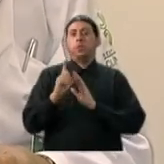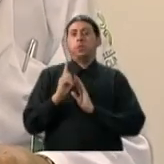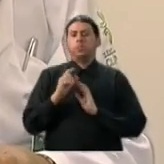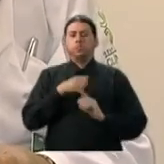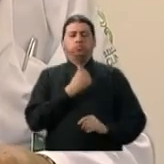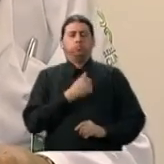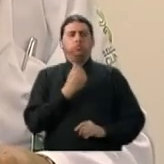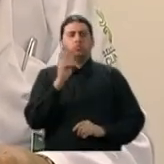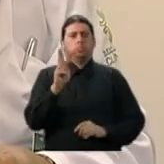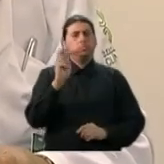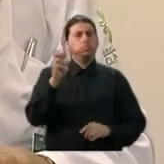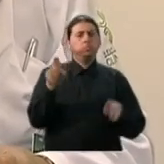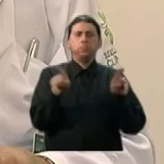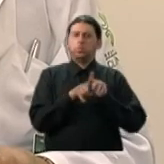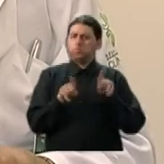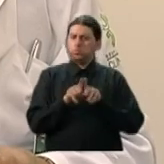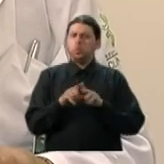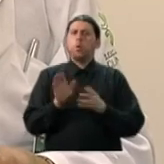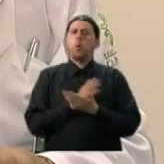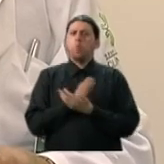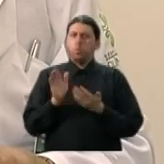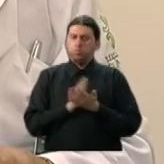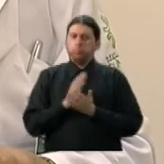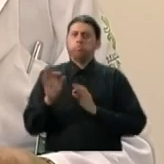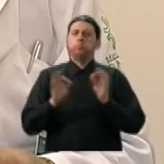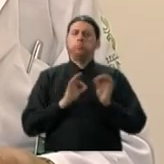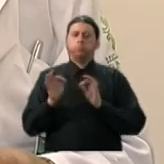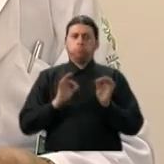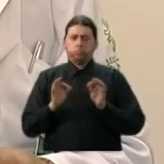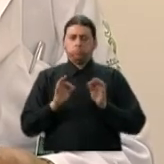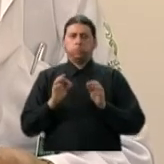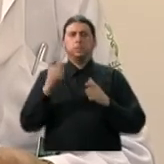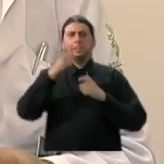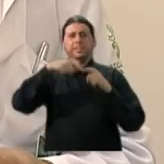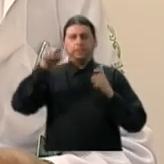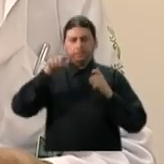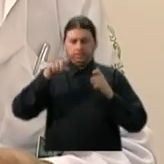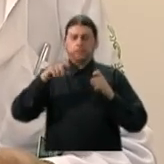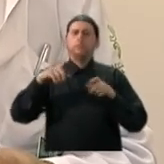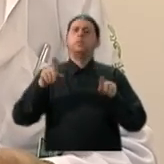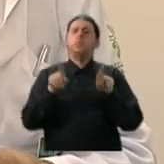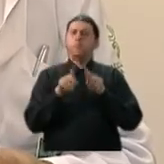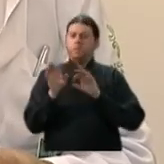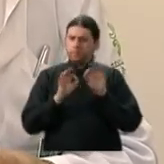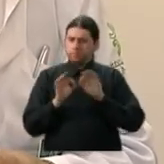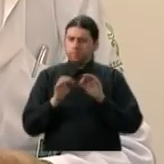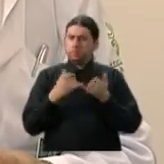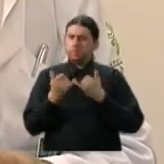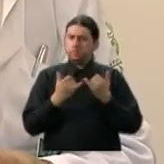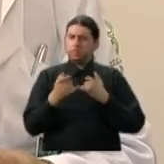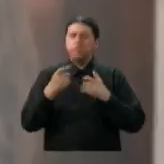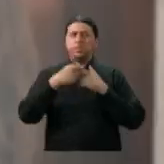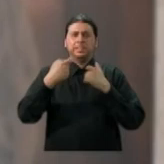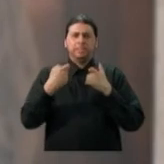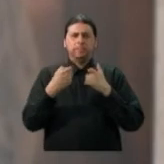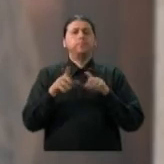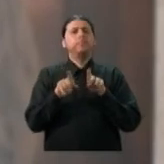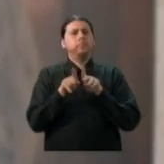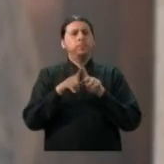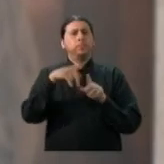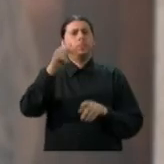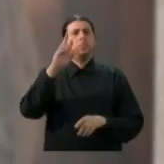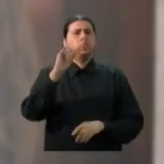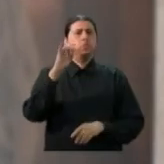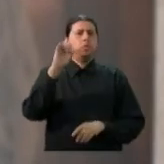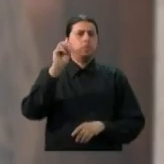25 anos, também às vezes podem fazem lesões que são as lesões chamadas precursoras. A